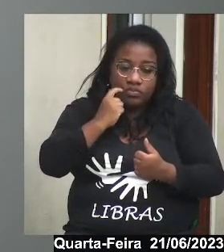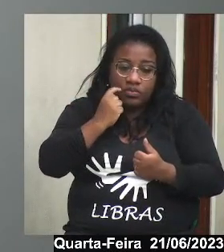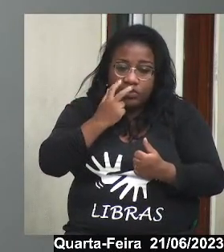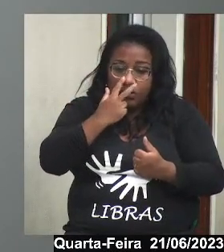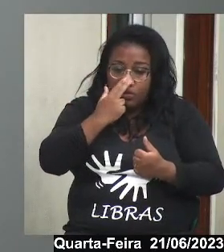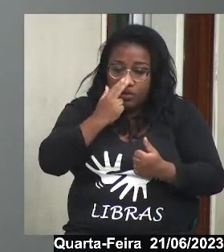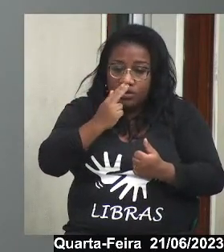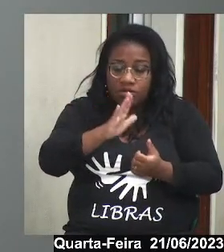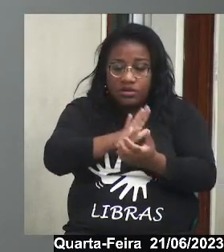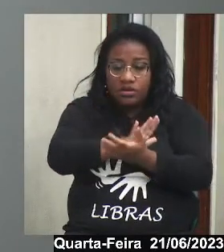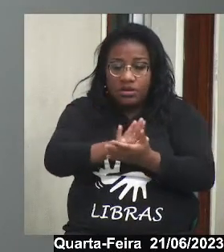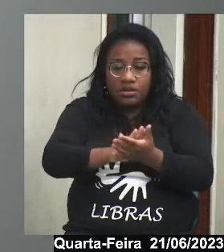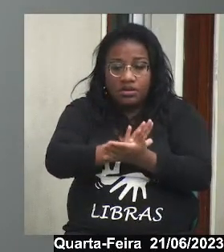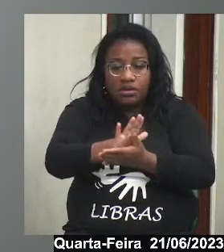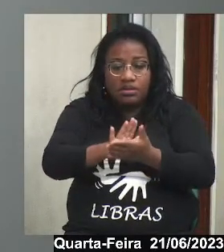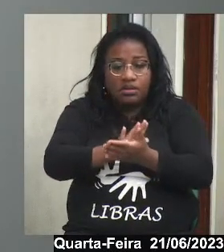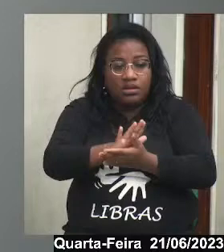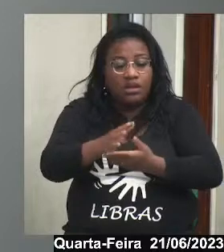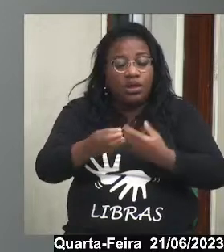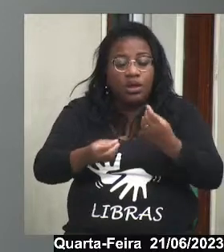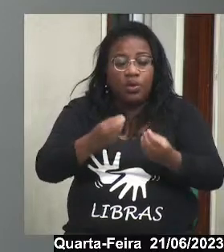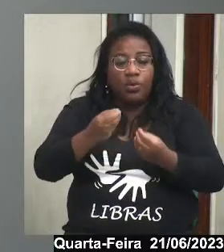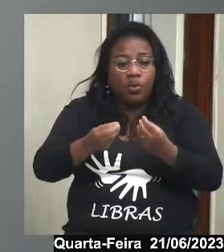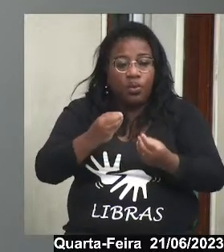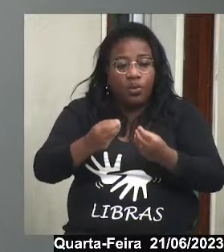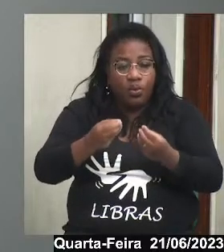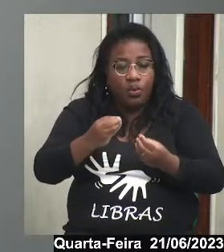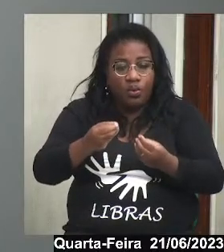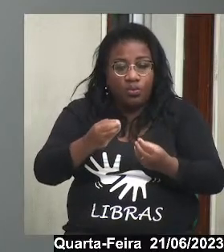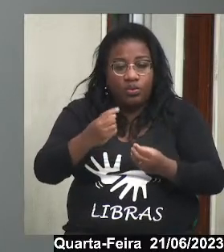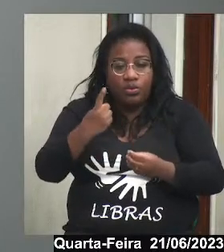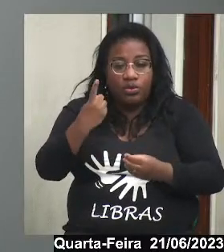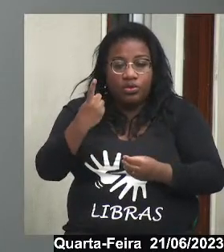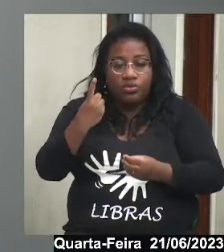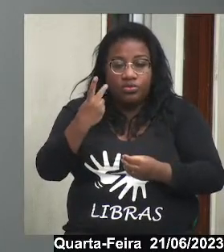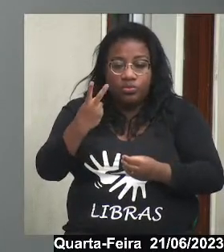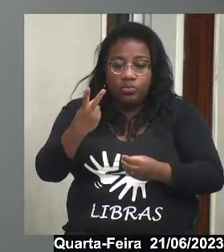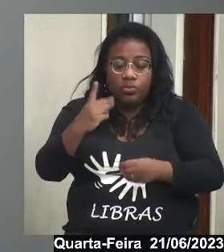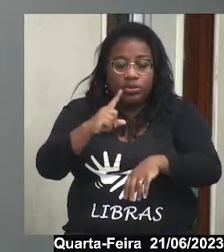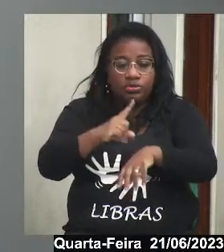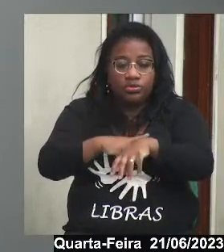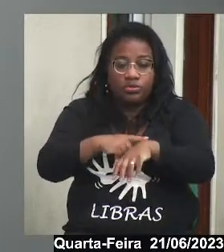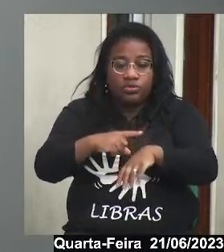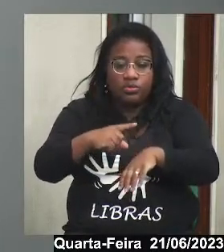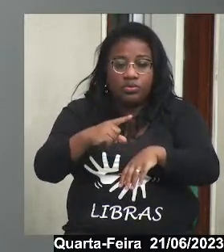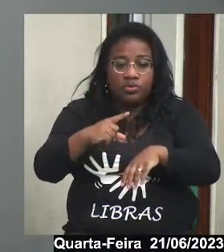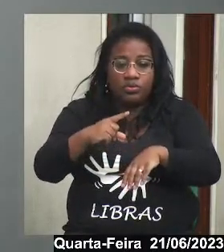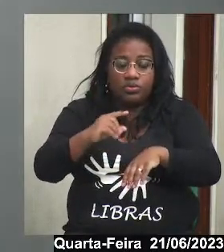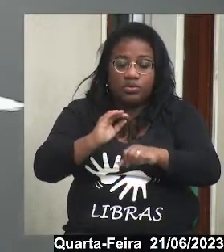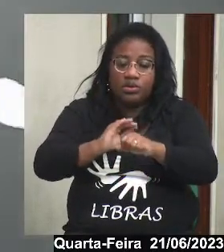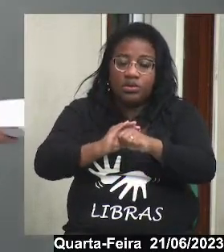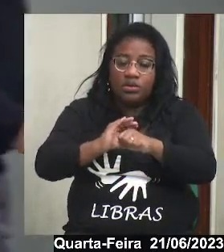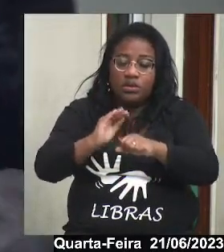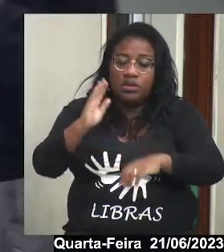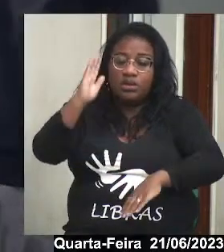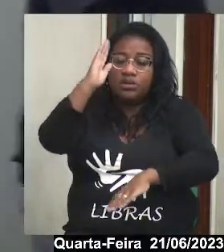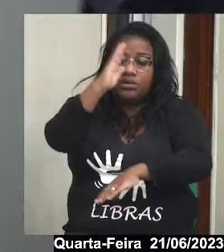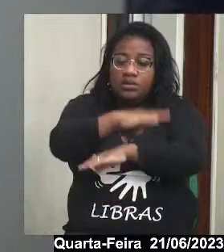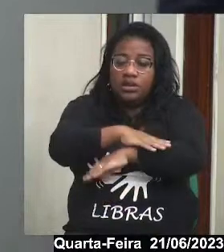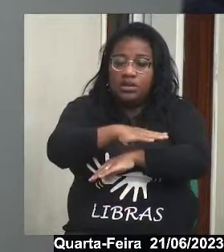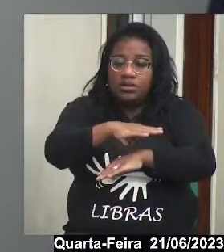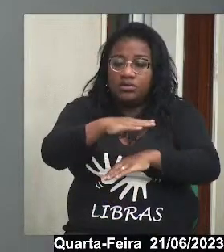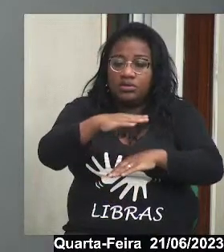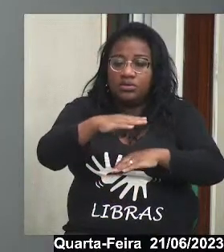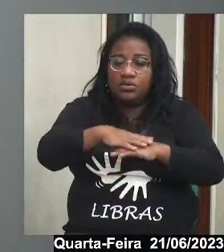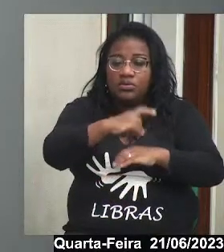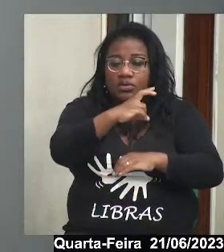nada, porque foi o que aconteceu. Como é que o vice-prefeito chama 14h uma reunião com mais de 500